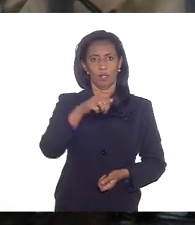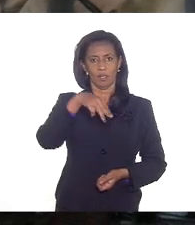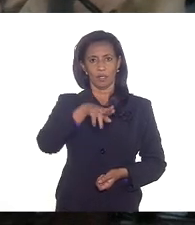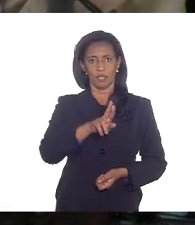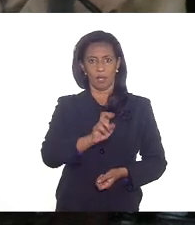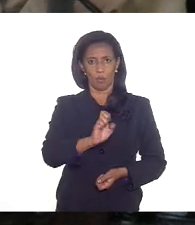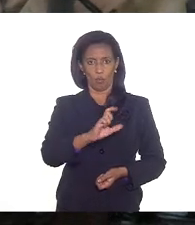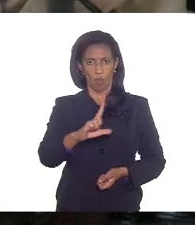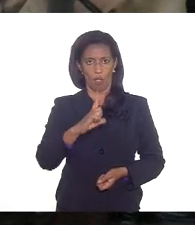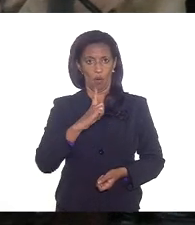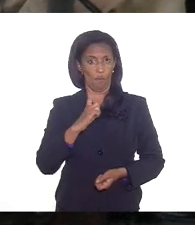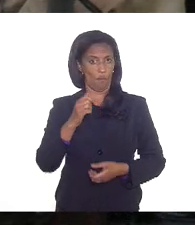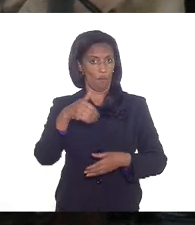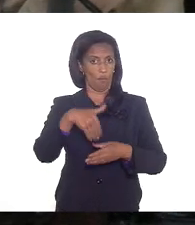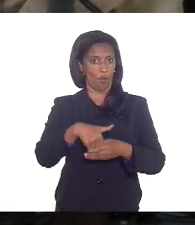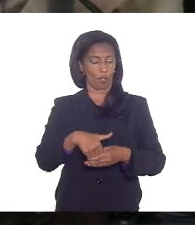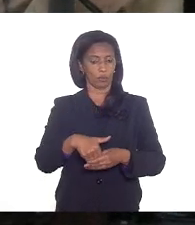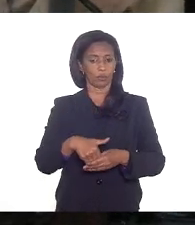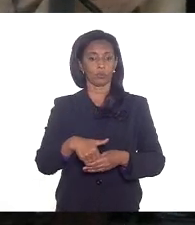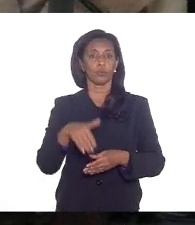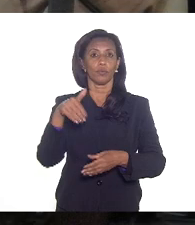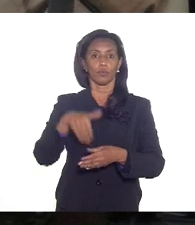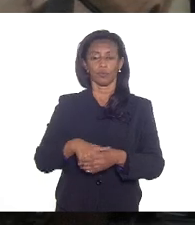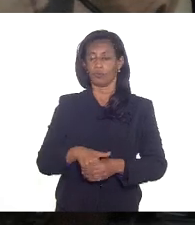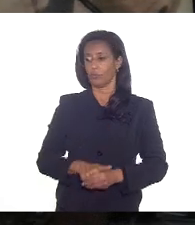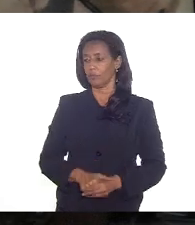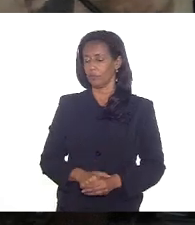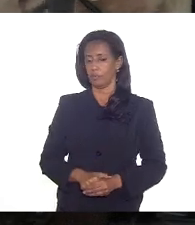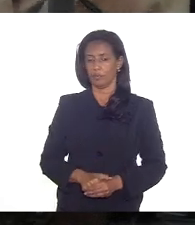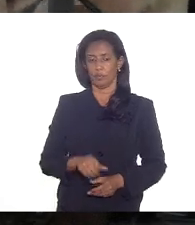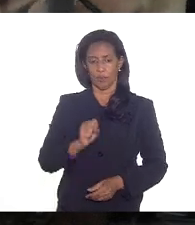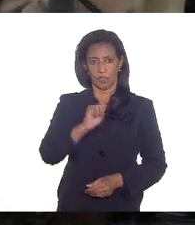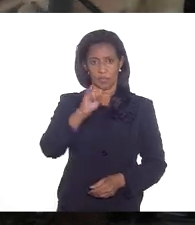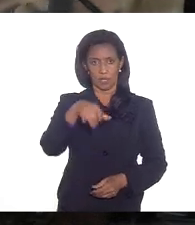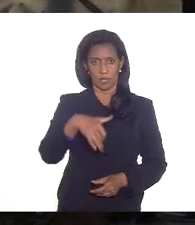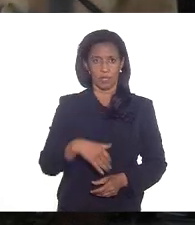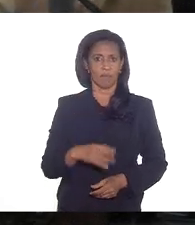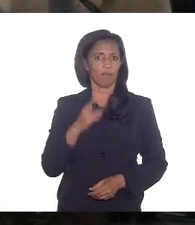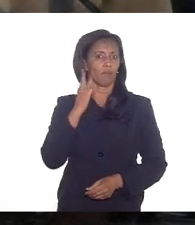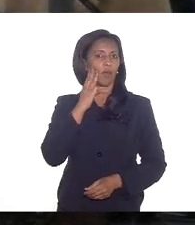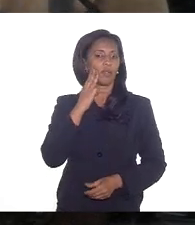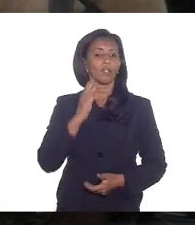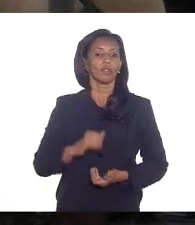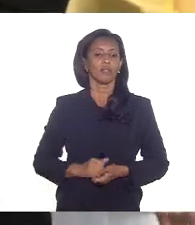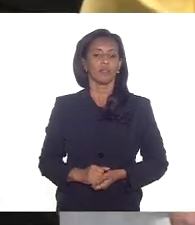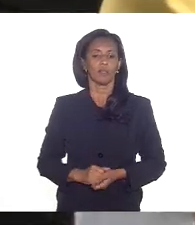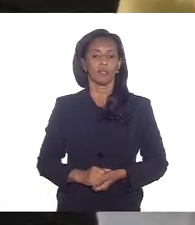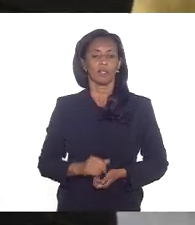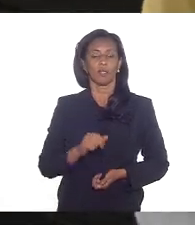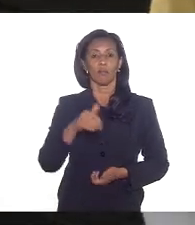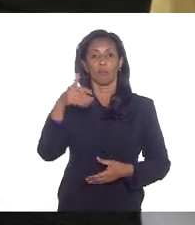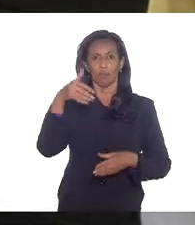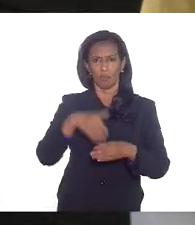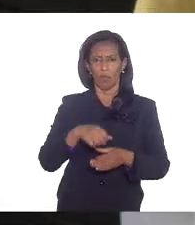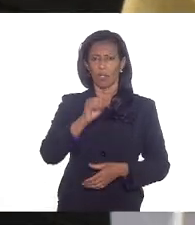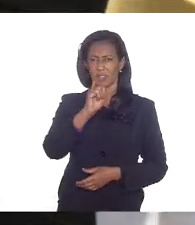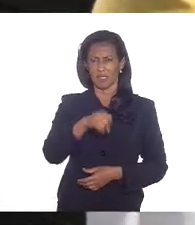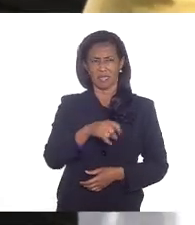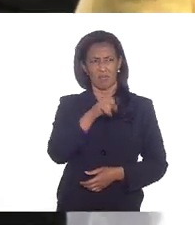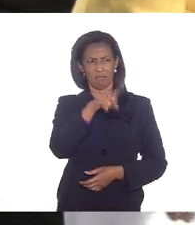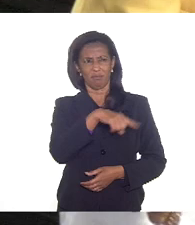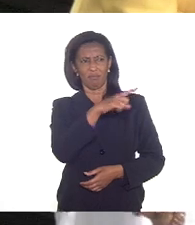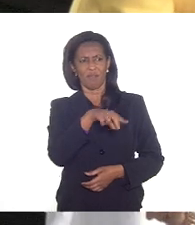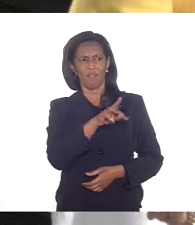voto Samuel Samuel Malafaia Boxing waldeck Carneiro voto sim pela derrubada